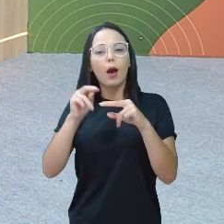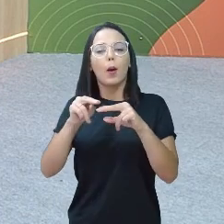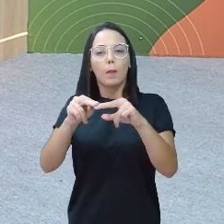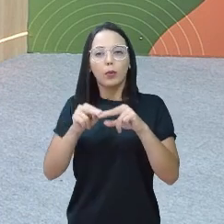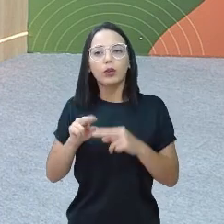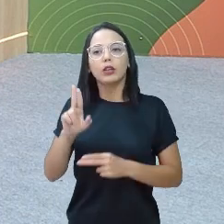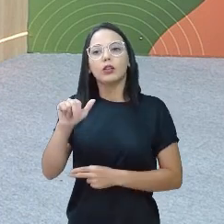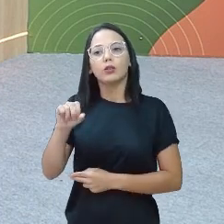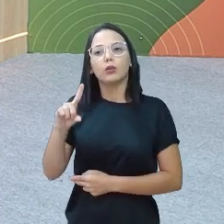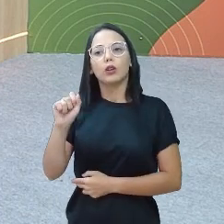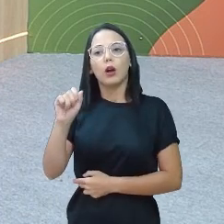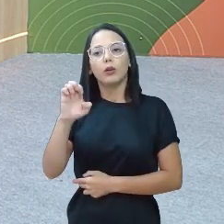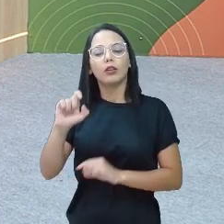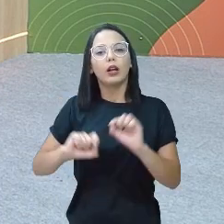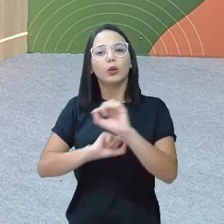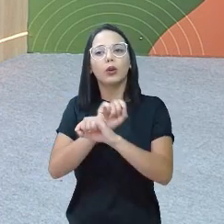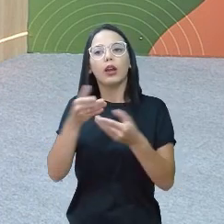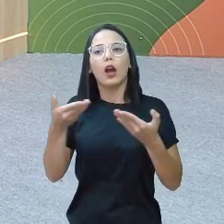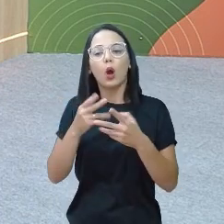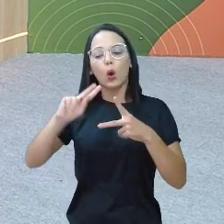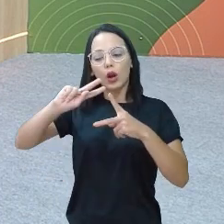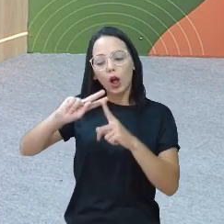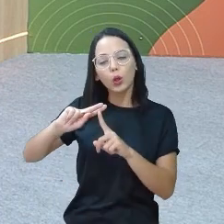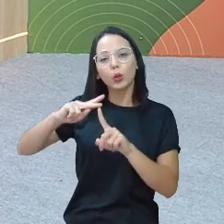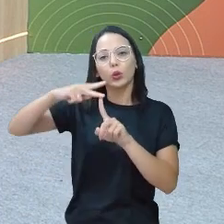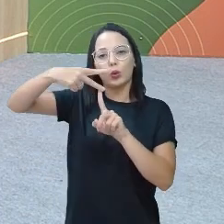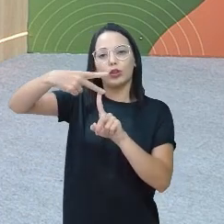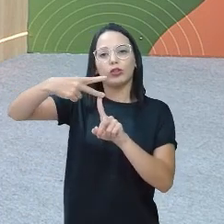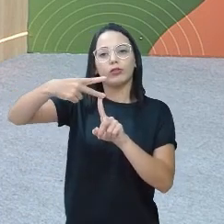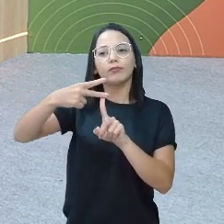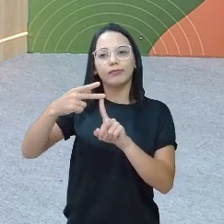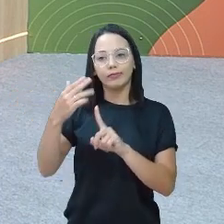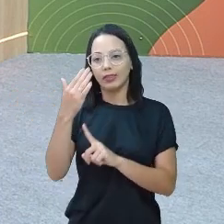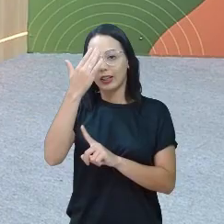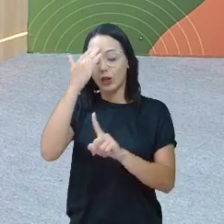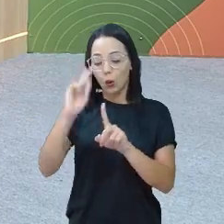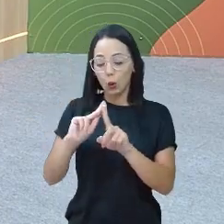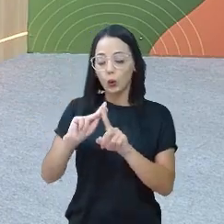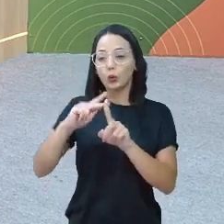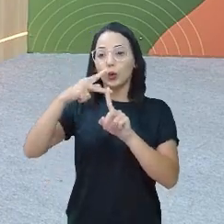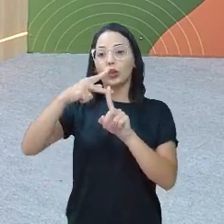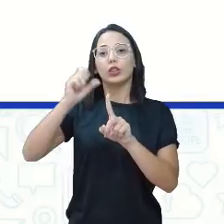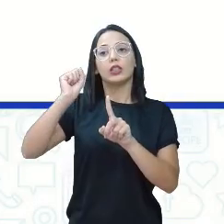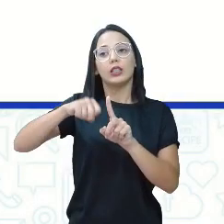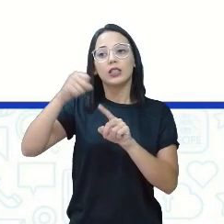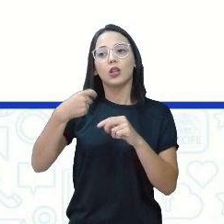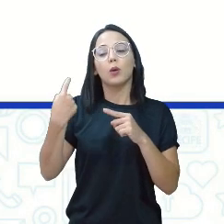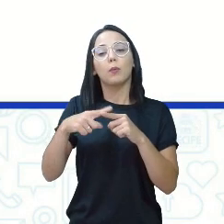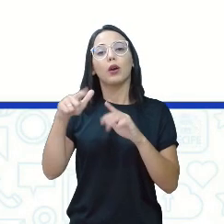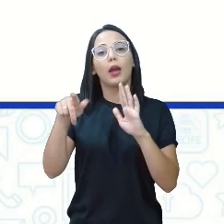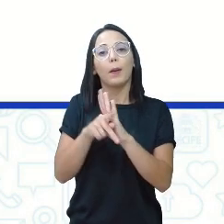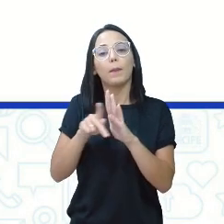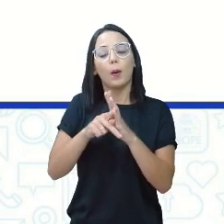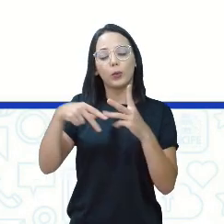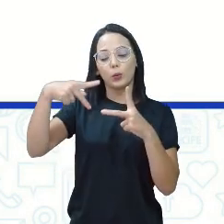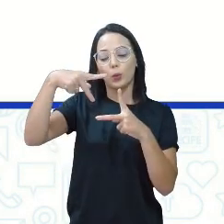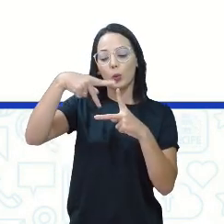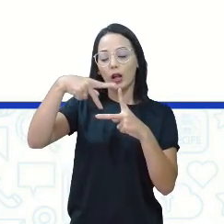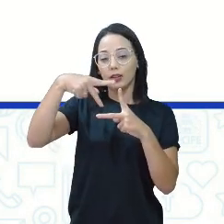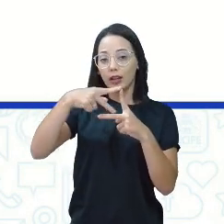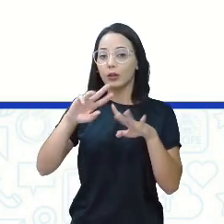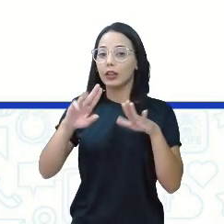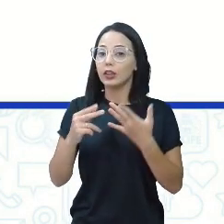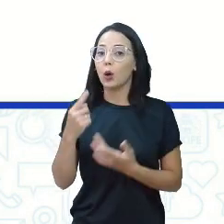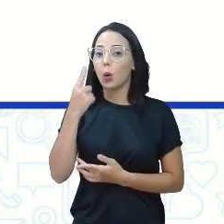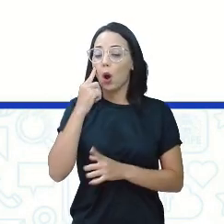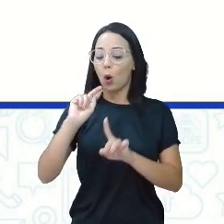unidade agora vai ganhar um doisinho aqui em cima, que é metro quadrado. Literalmente porque é um quadradinho, né? A ideia é